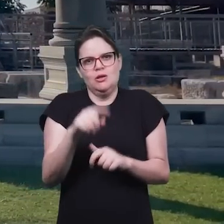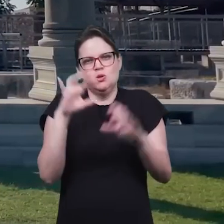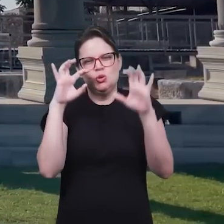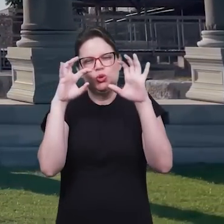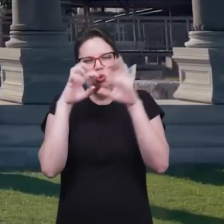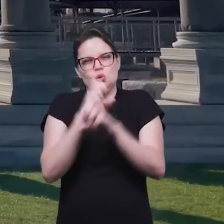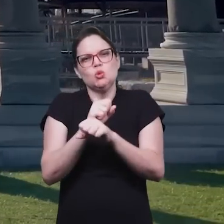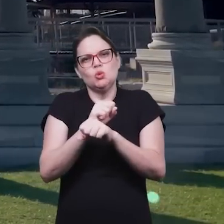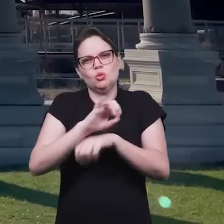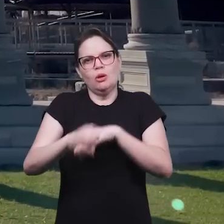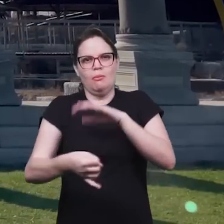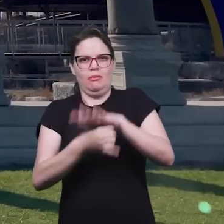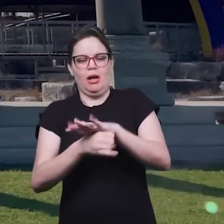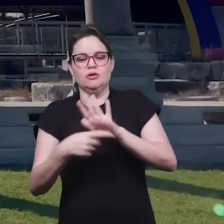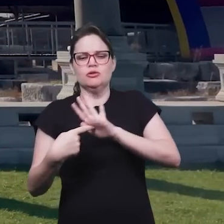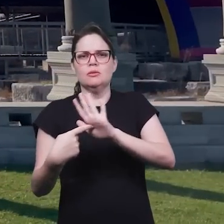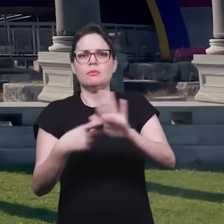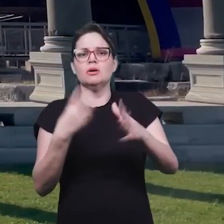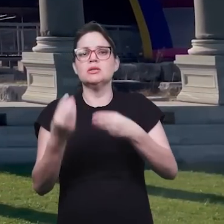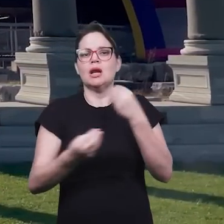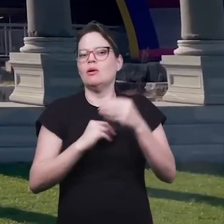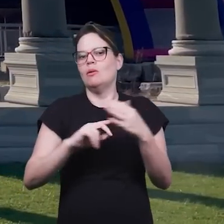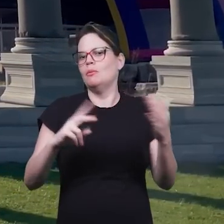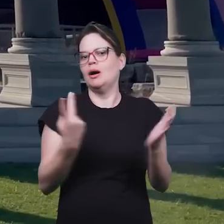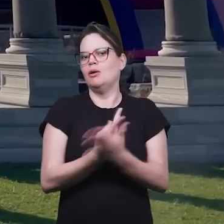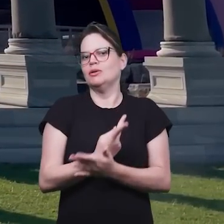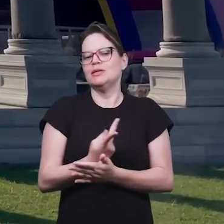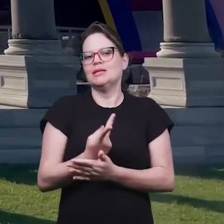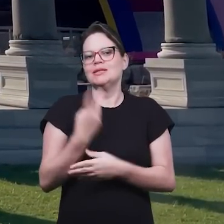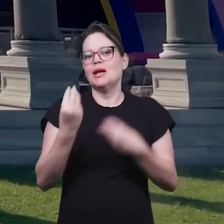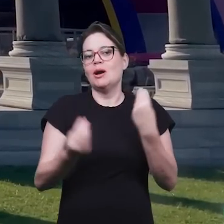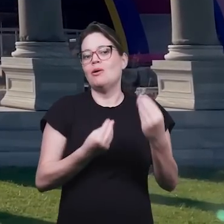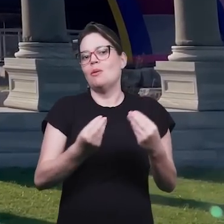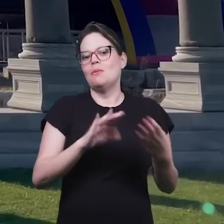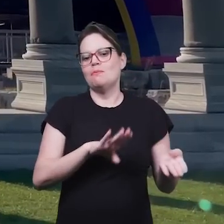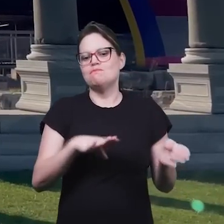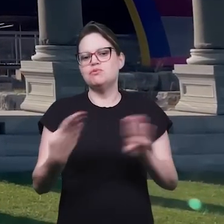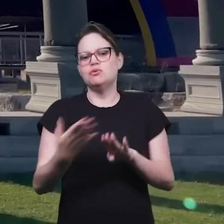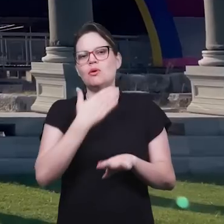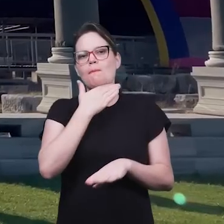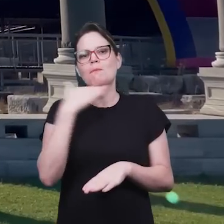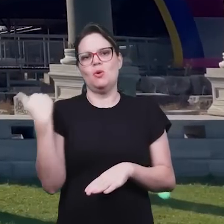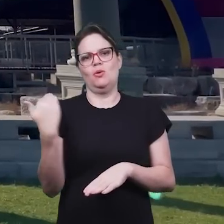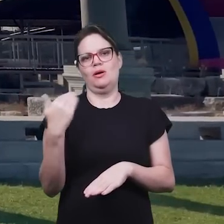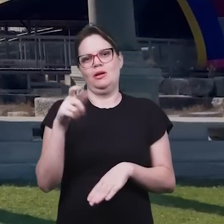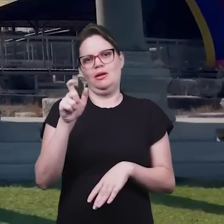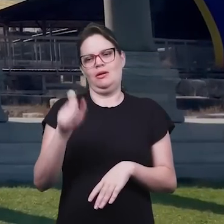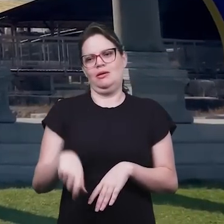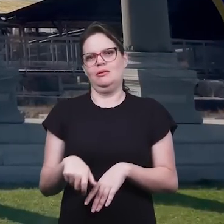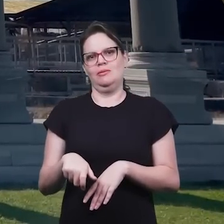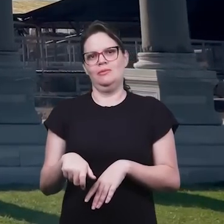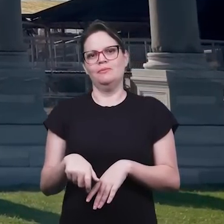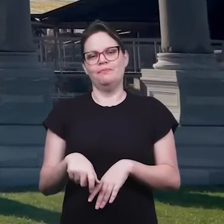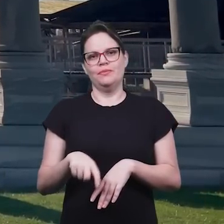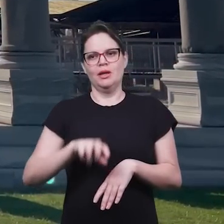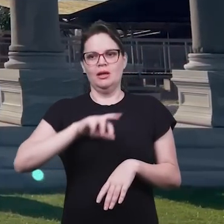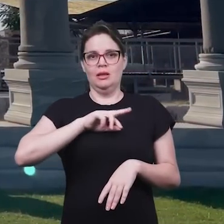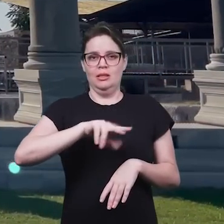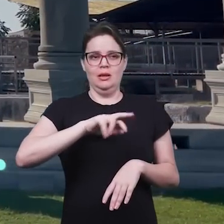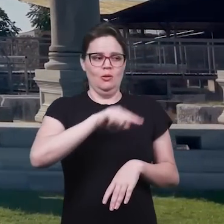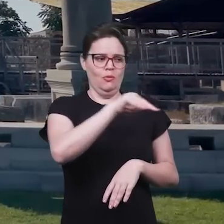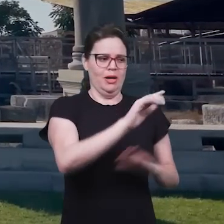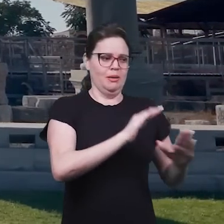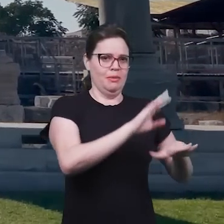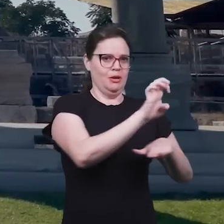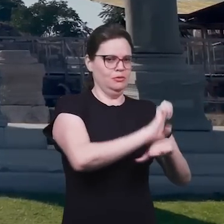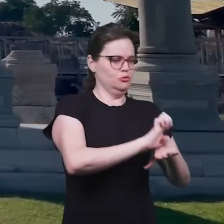local nós podemos falar a respeito da morte desse mártir, que não foi aquele mártir do início de Éfeso, ele